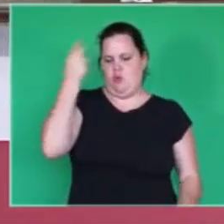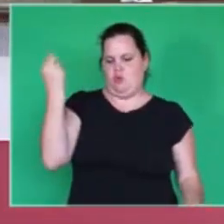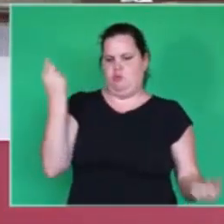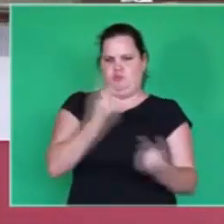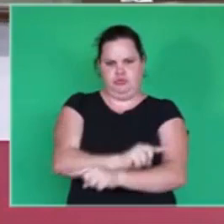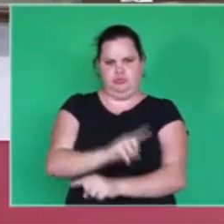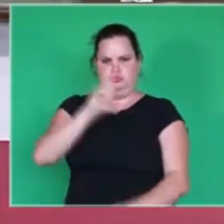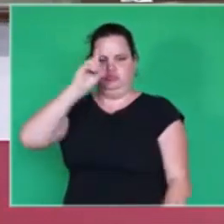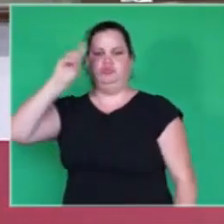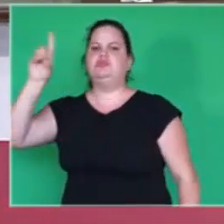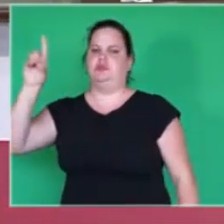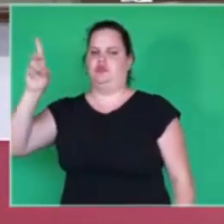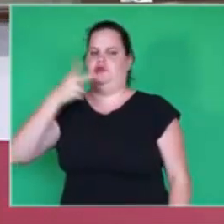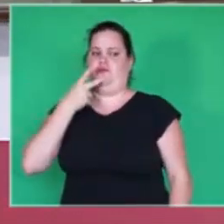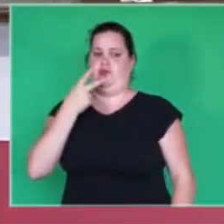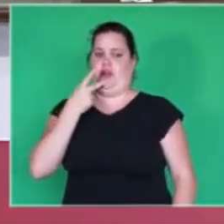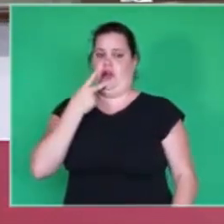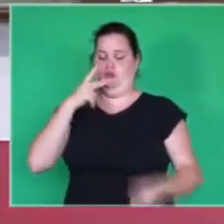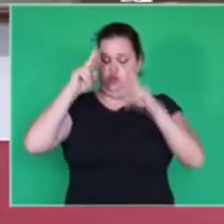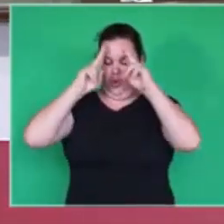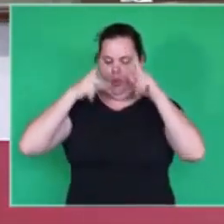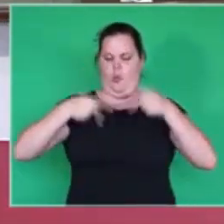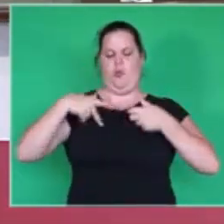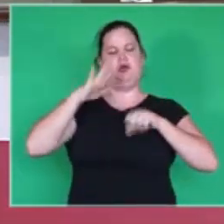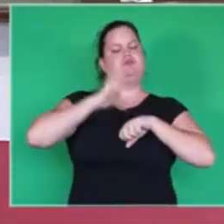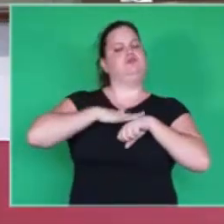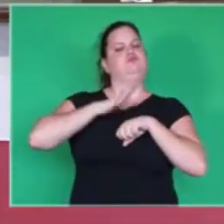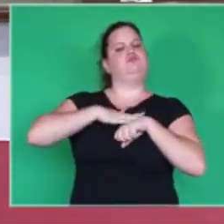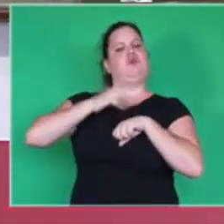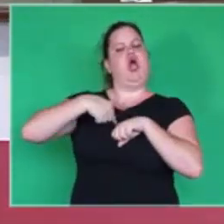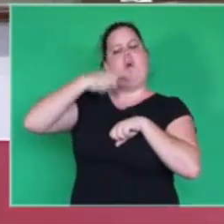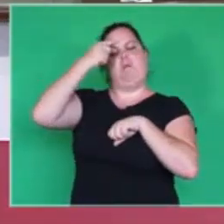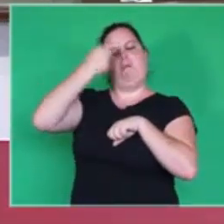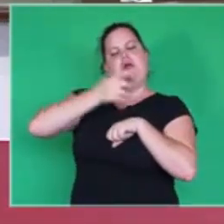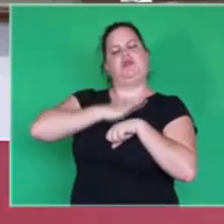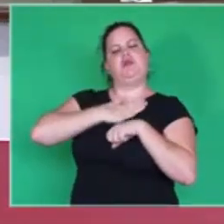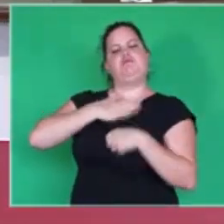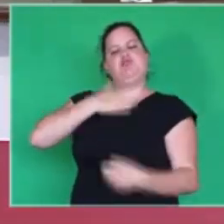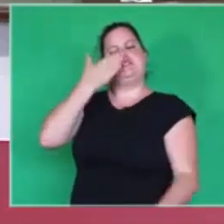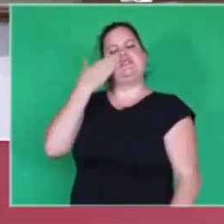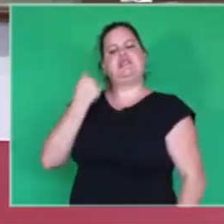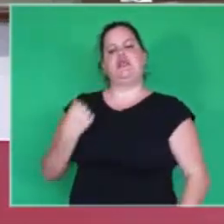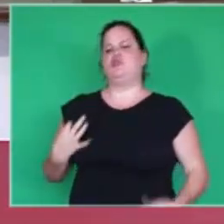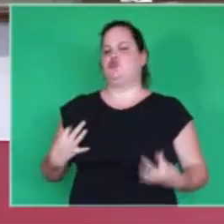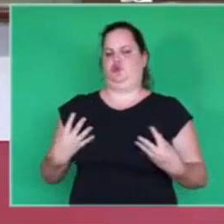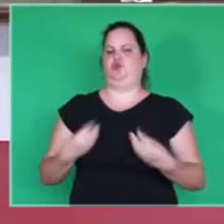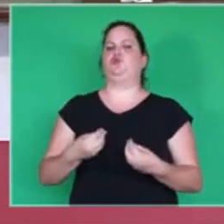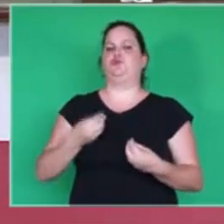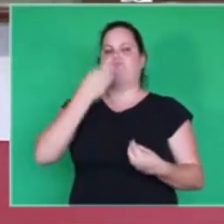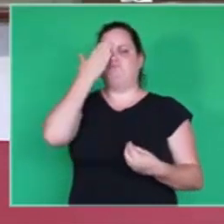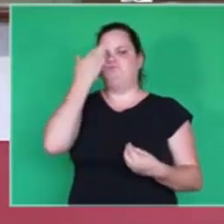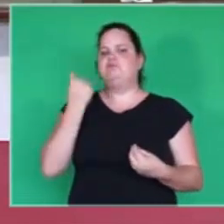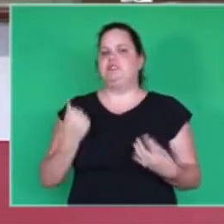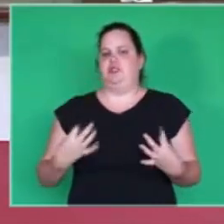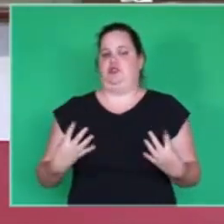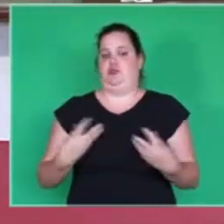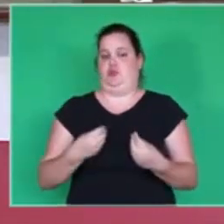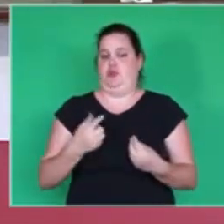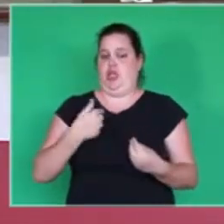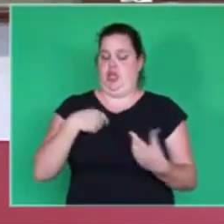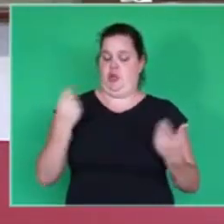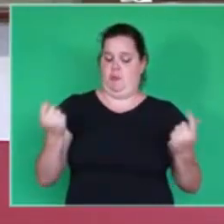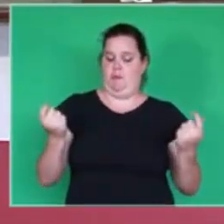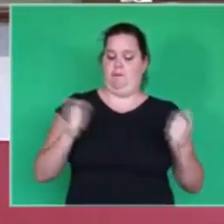que o homem é senhor de si e que sabe das coisas e que é possível o